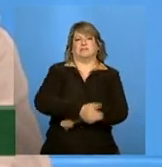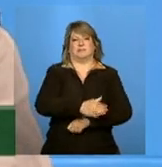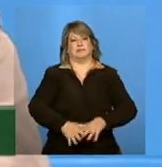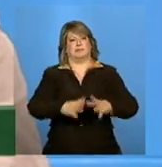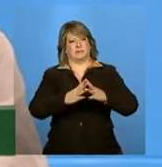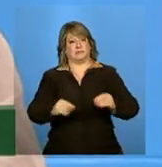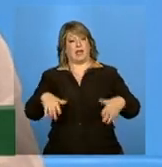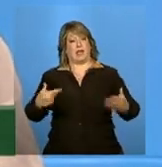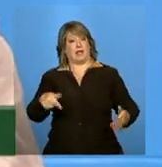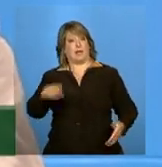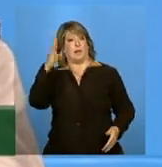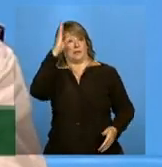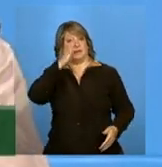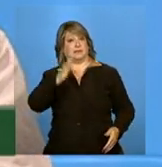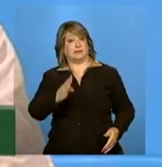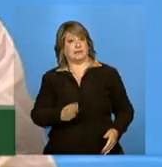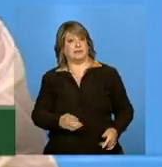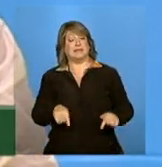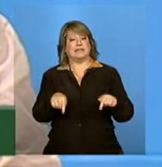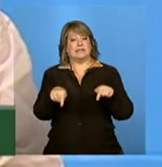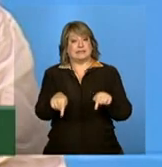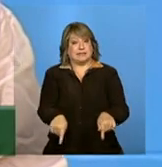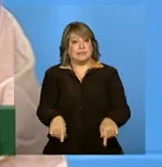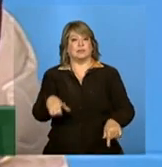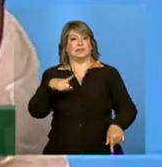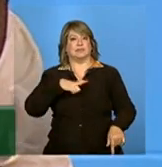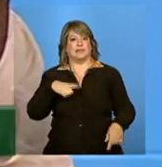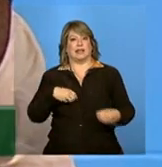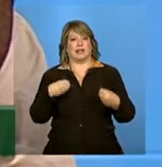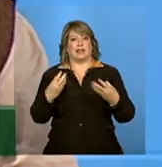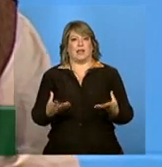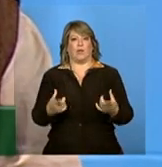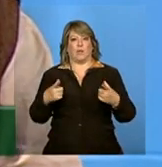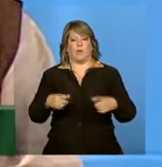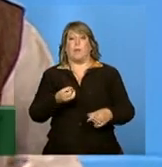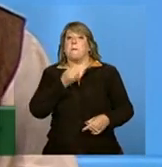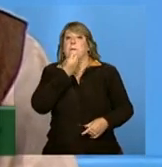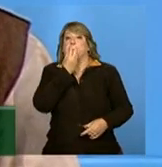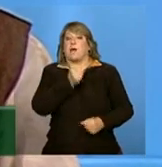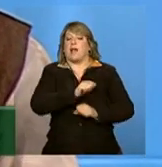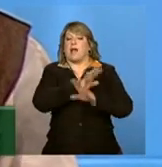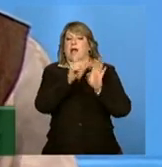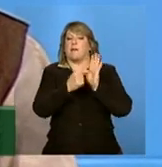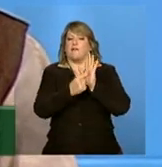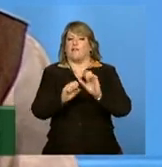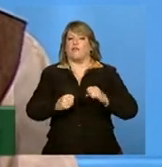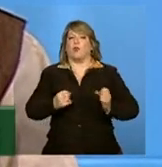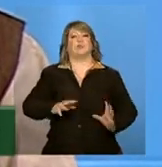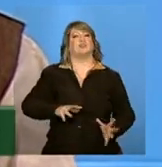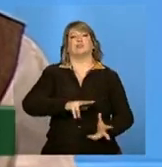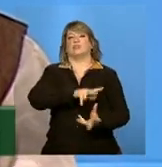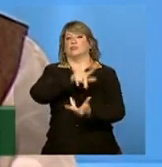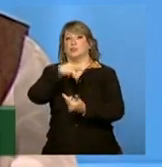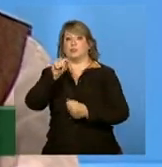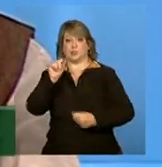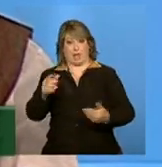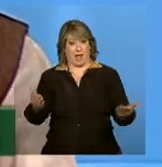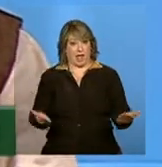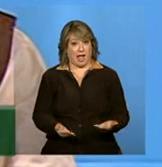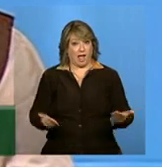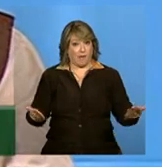Brasil, isso dá um sinal muito claro e forte para o resto do mundo de que